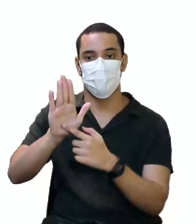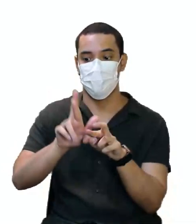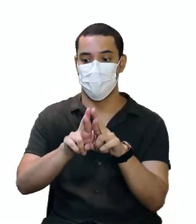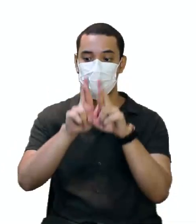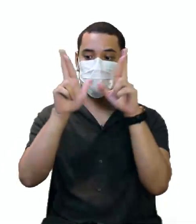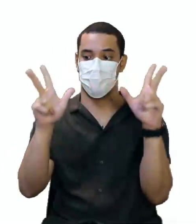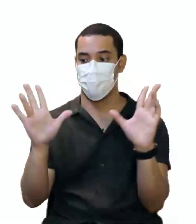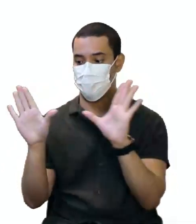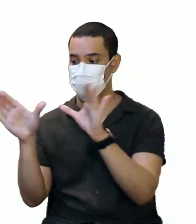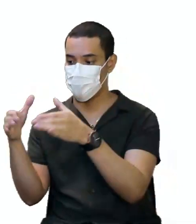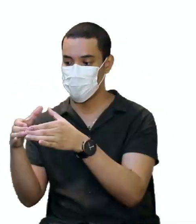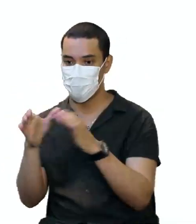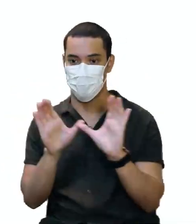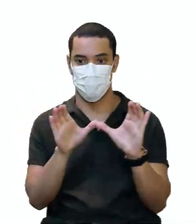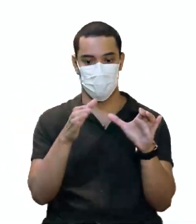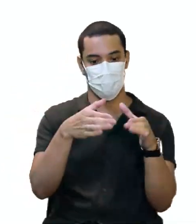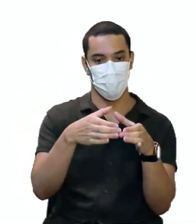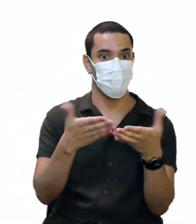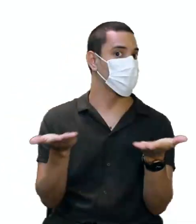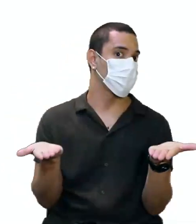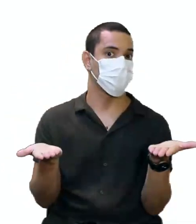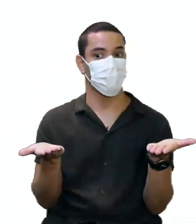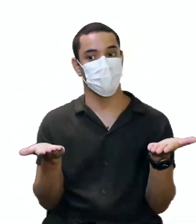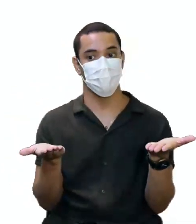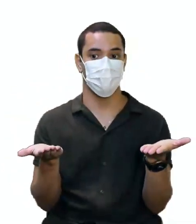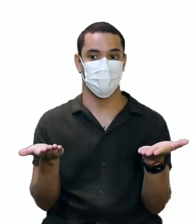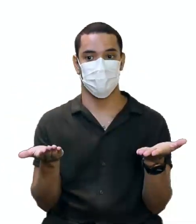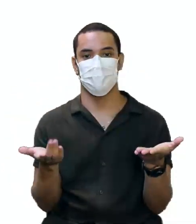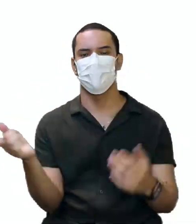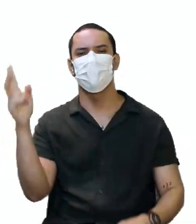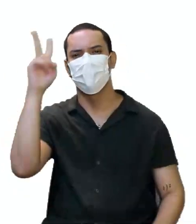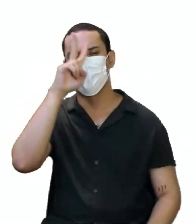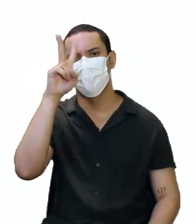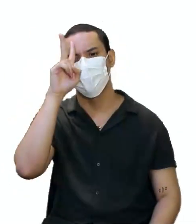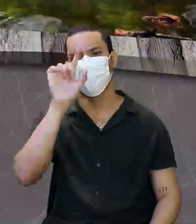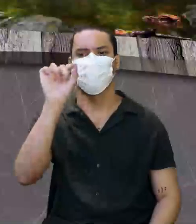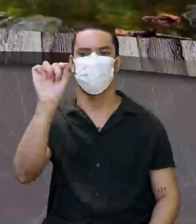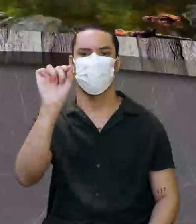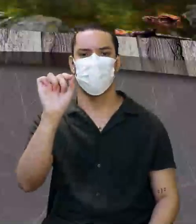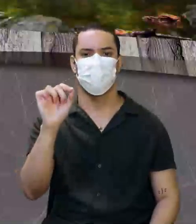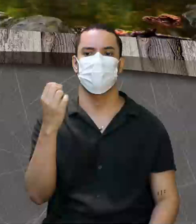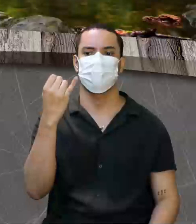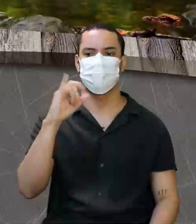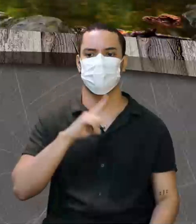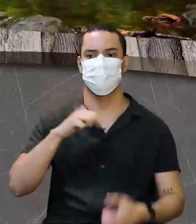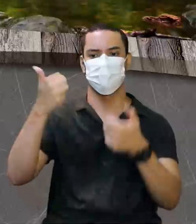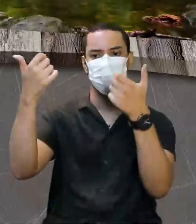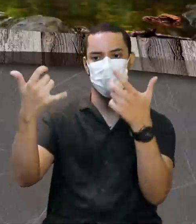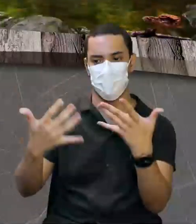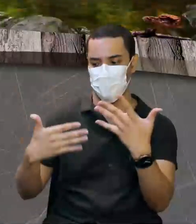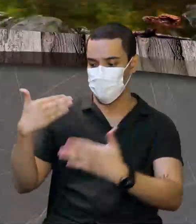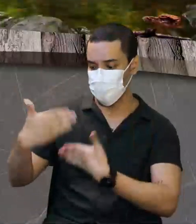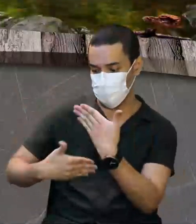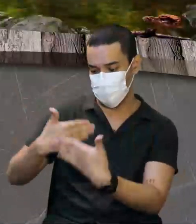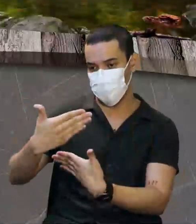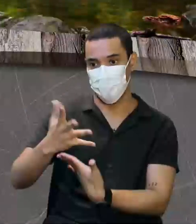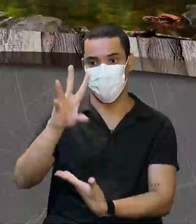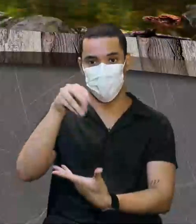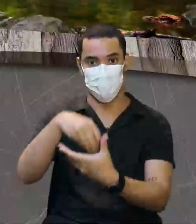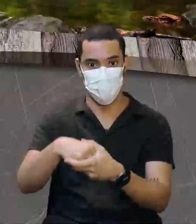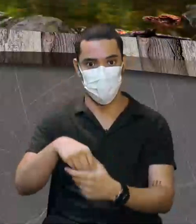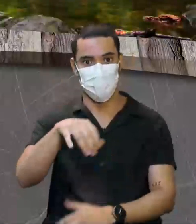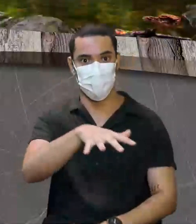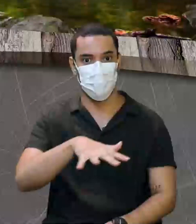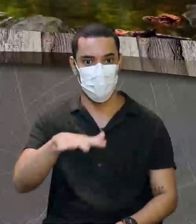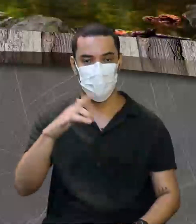distinções entre um grupo e outro, tá? A gente tem que lembrar que quando esse desenvolvimento da